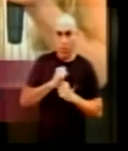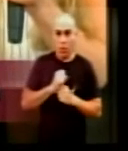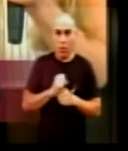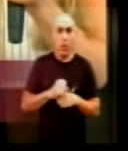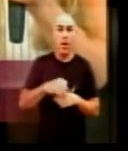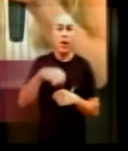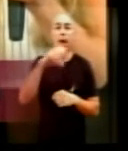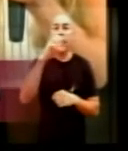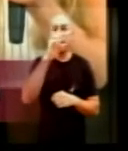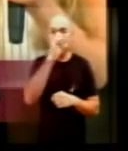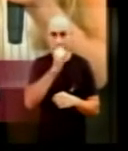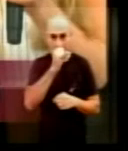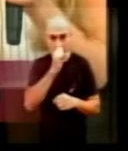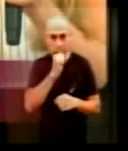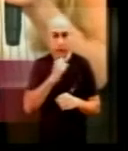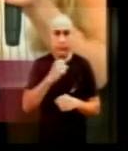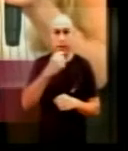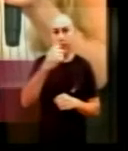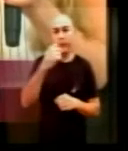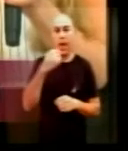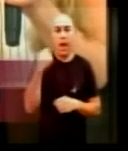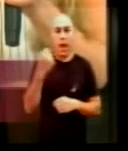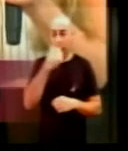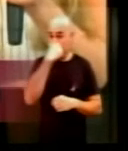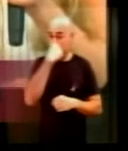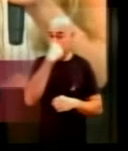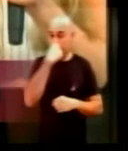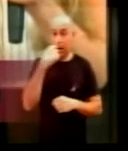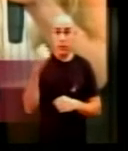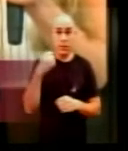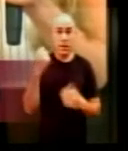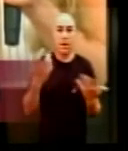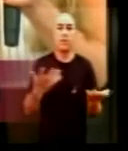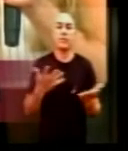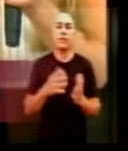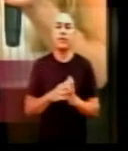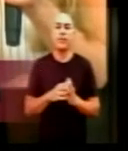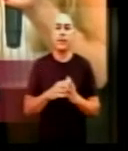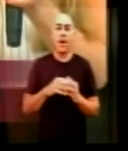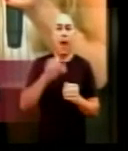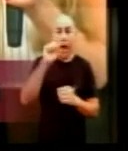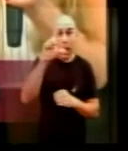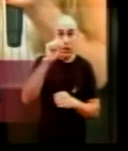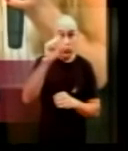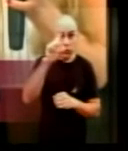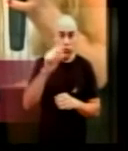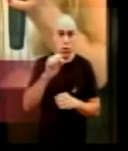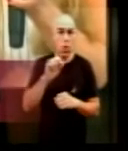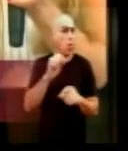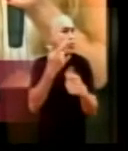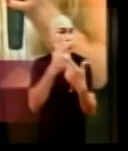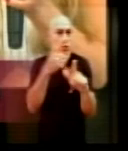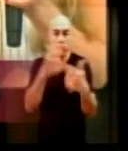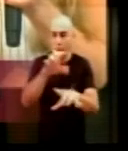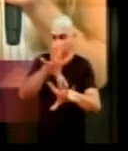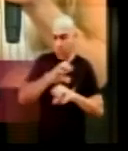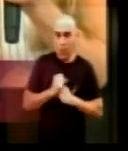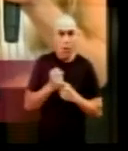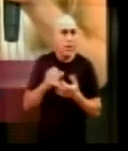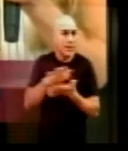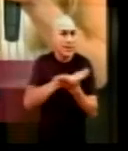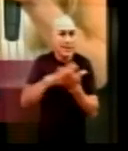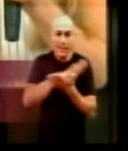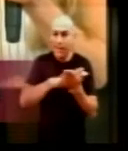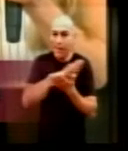síndrome respiratória, que estão aguardando algum tipo de exame, e os negativos, que estão em azul. Então, vocês podem ver que nós temos aí em torno de